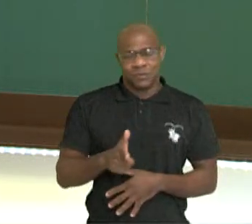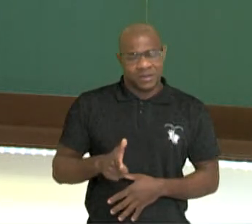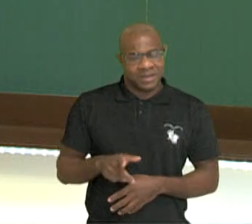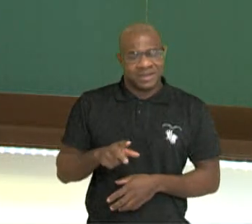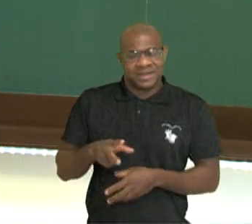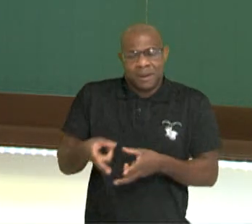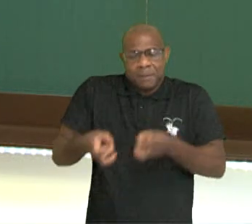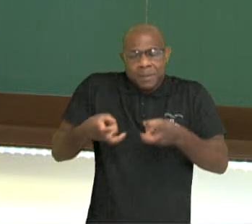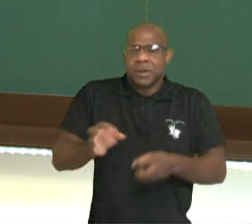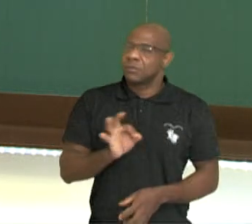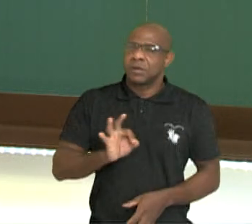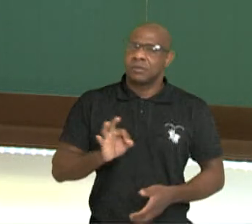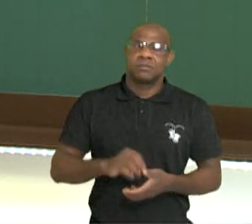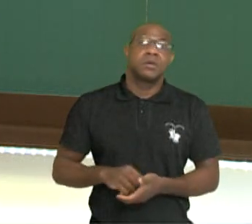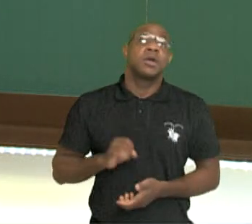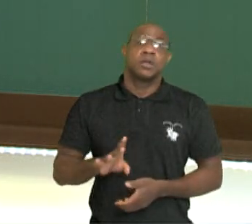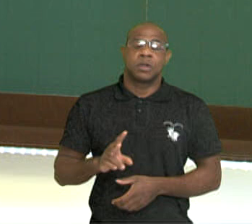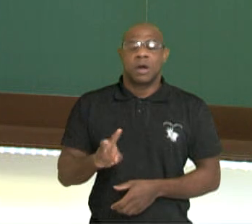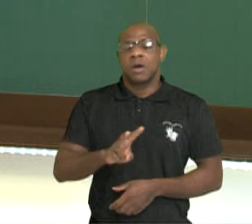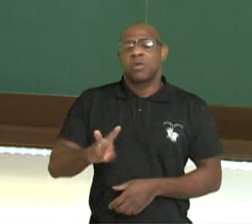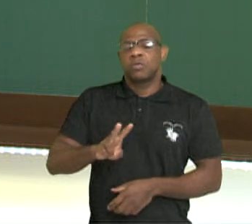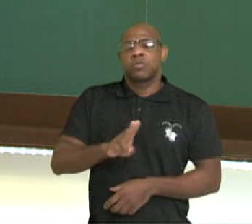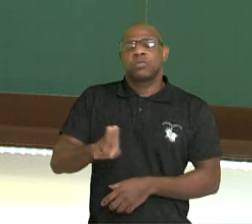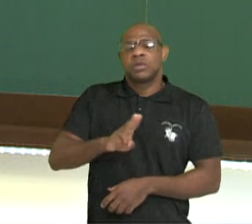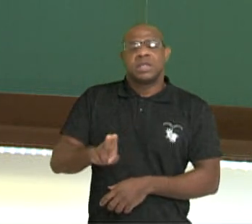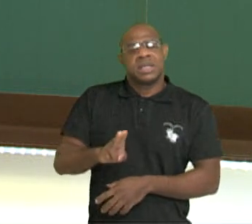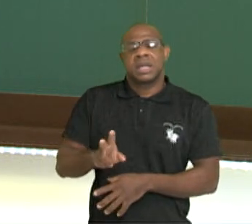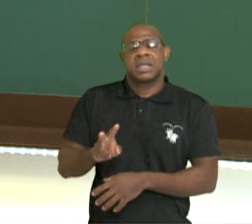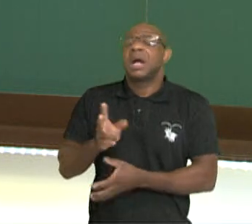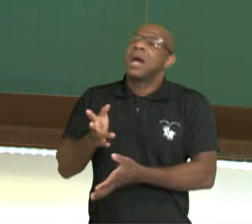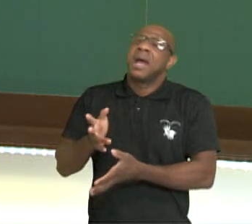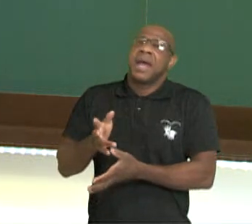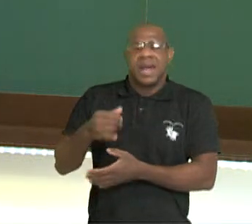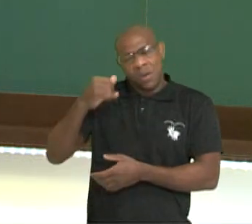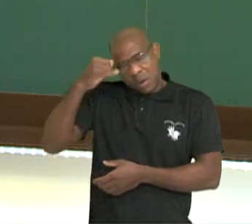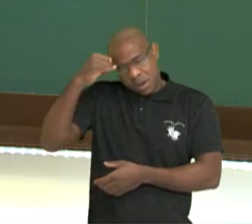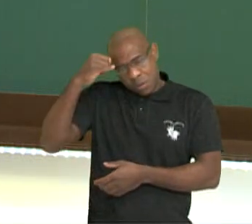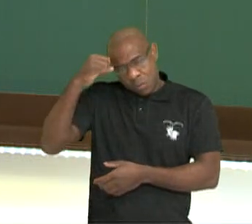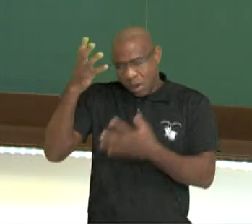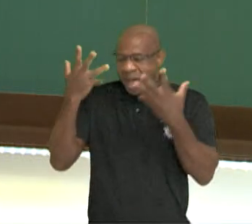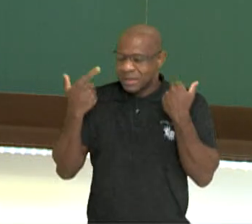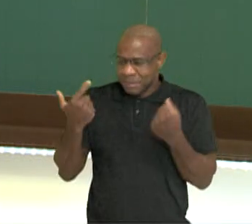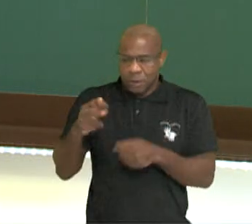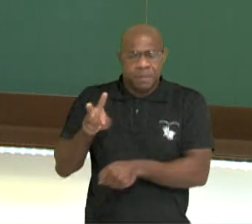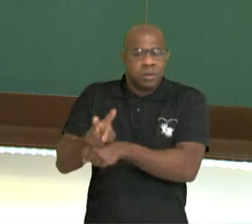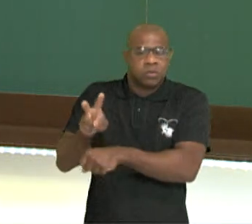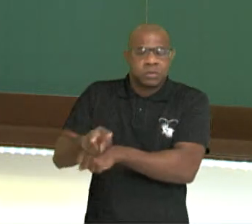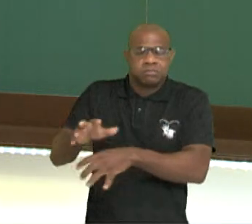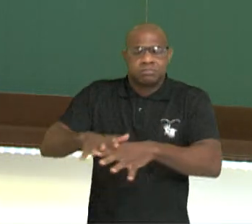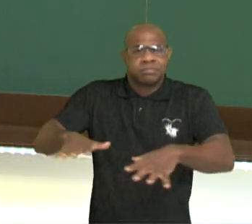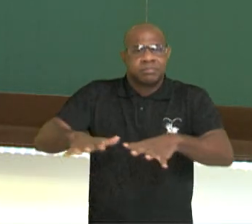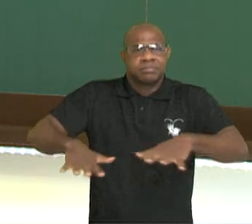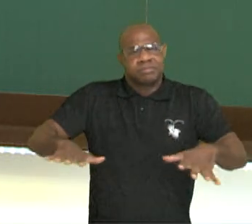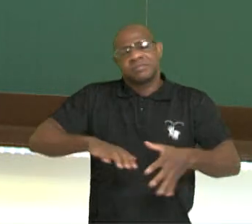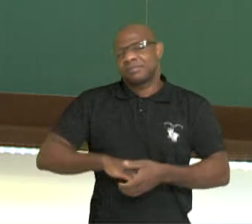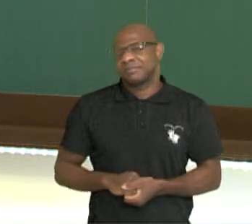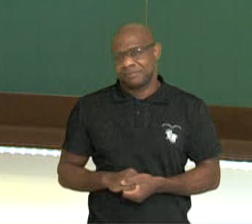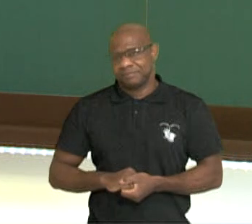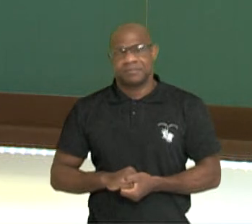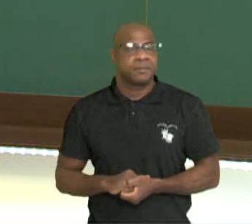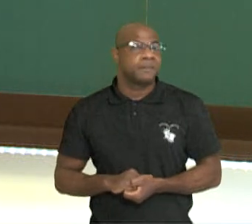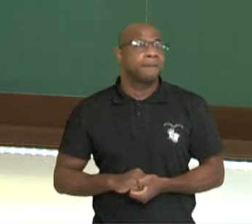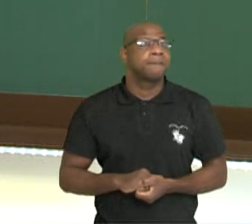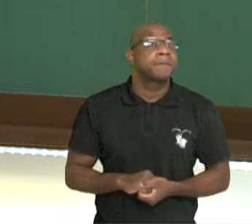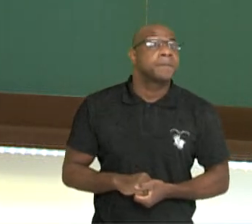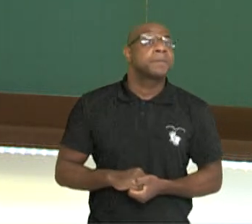eu utilizo o animal ou parte dele, sim, é considerado extrativismo.